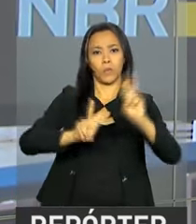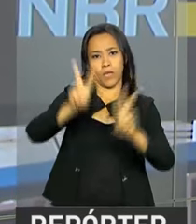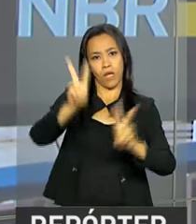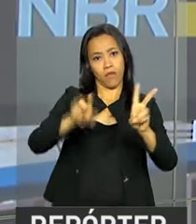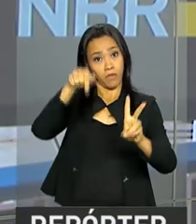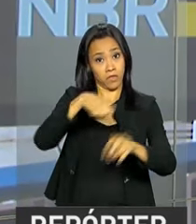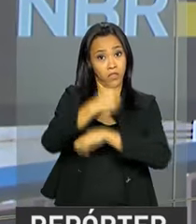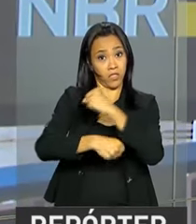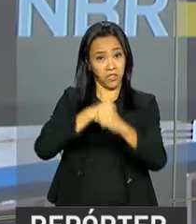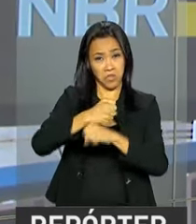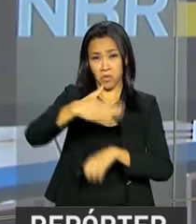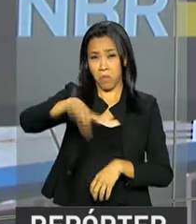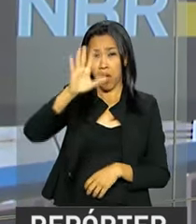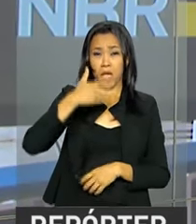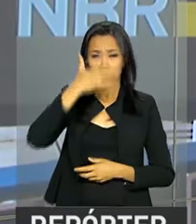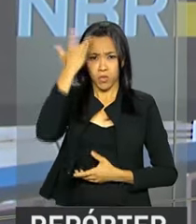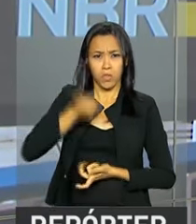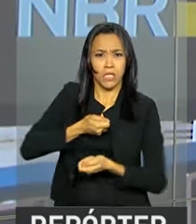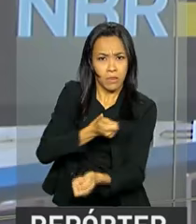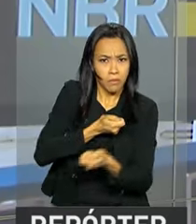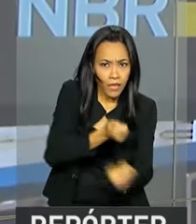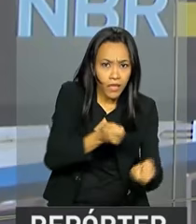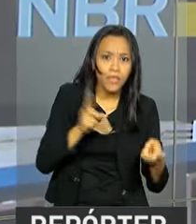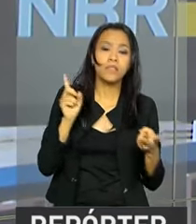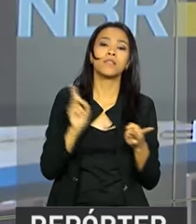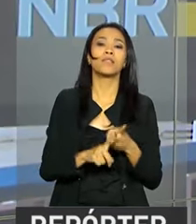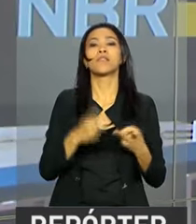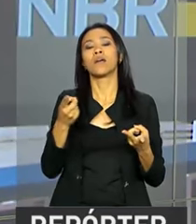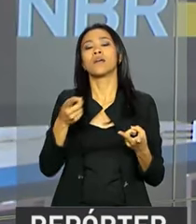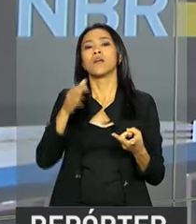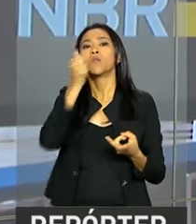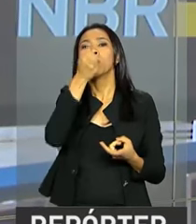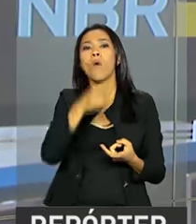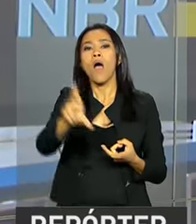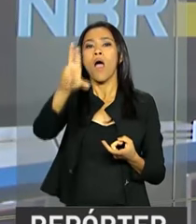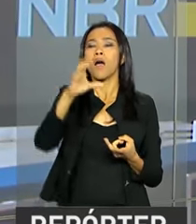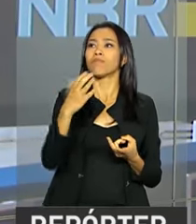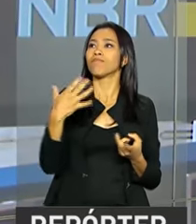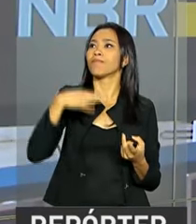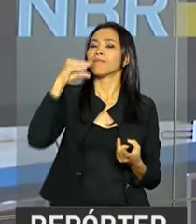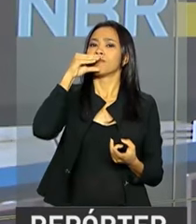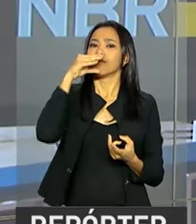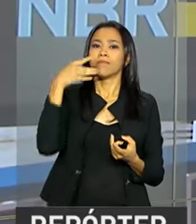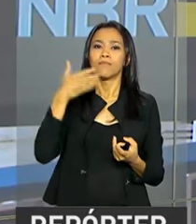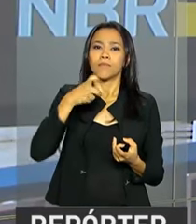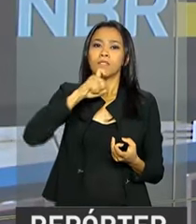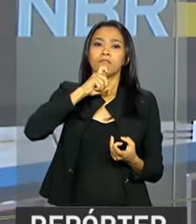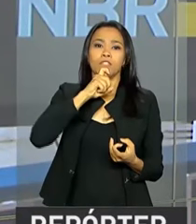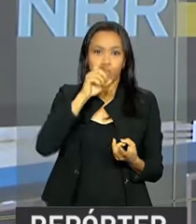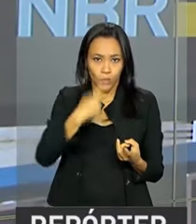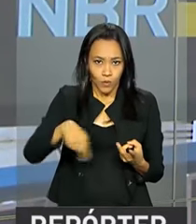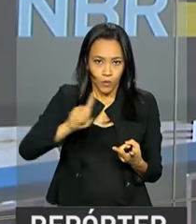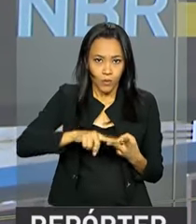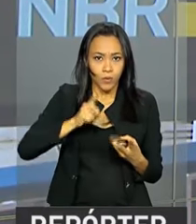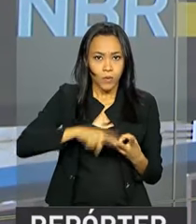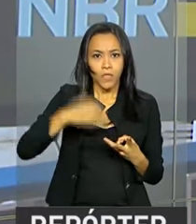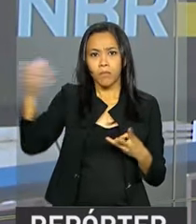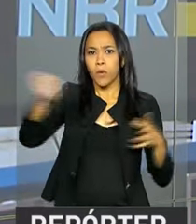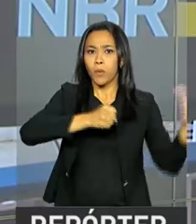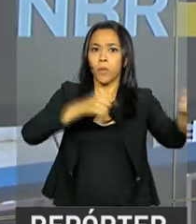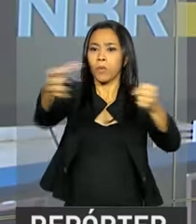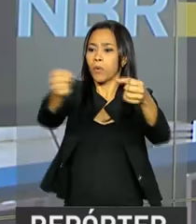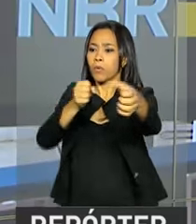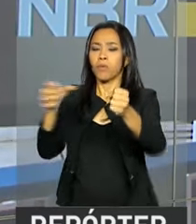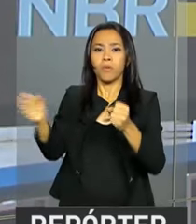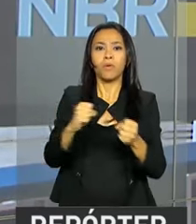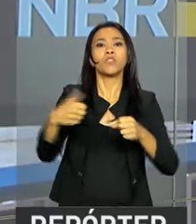deste ano. São mais funcionários da limpeza, ampliação da capacidade do sistema de ar condicionado e e remanejamento